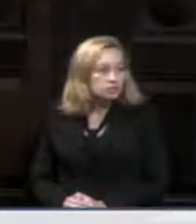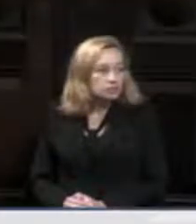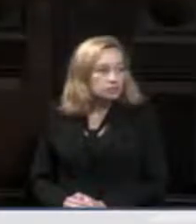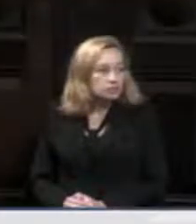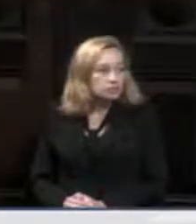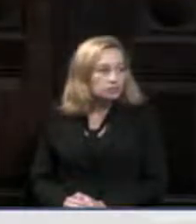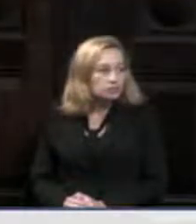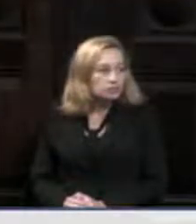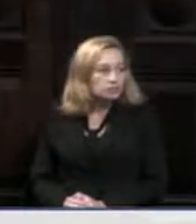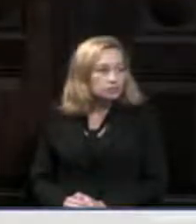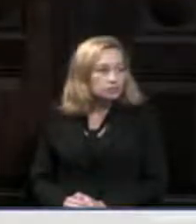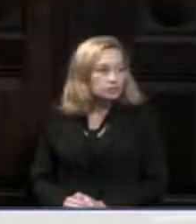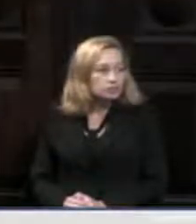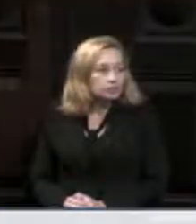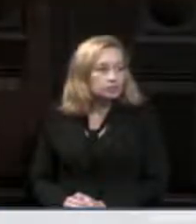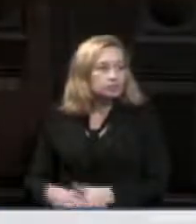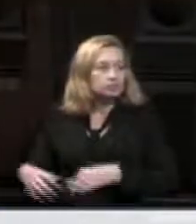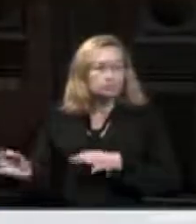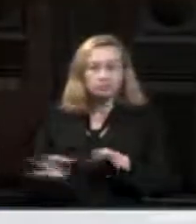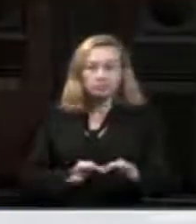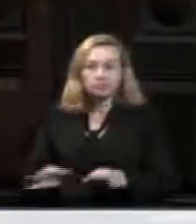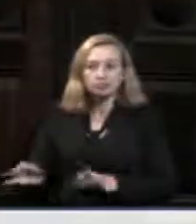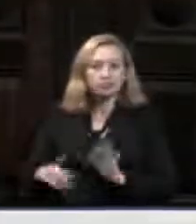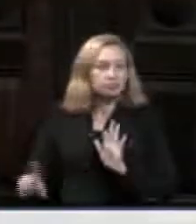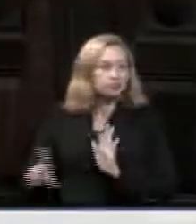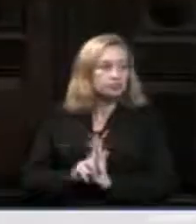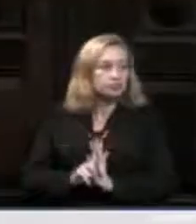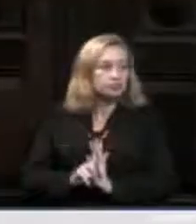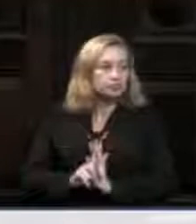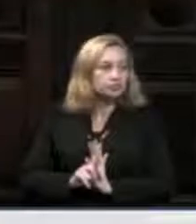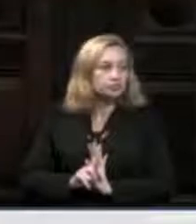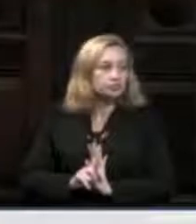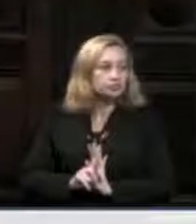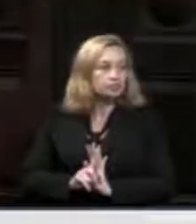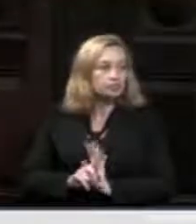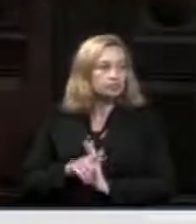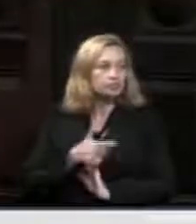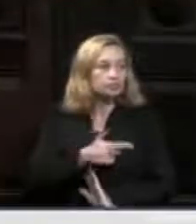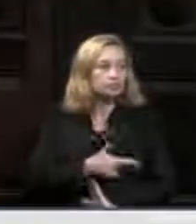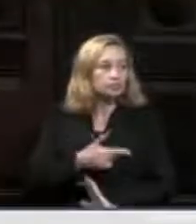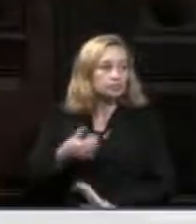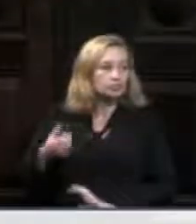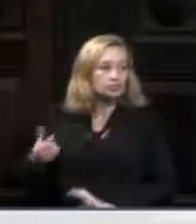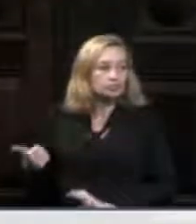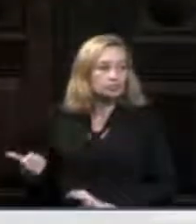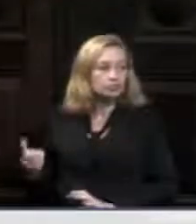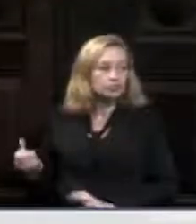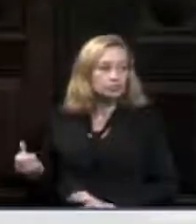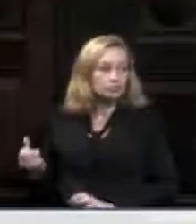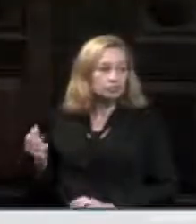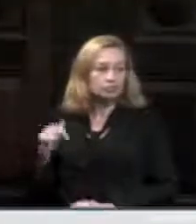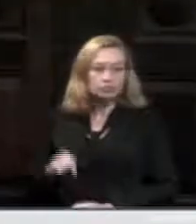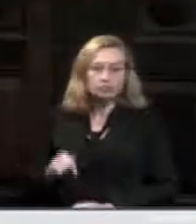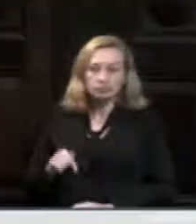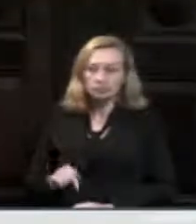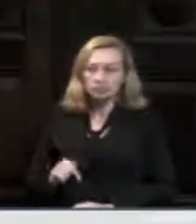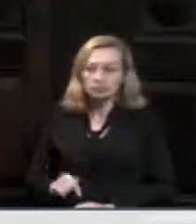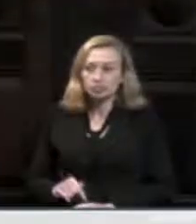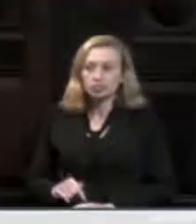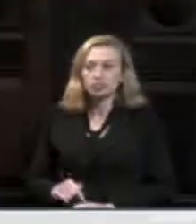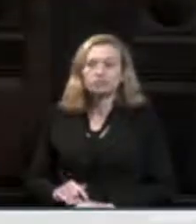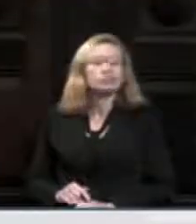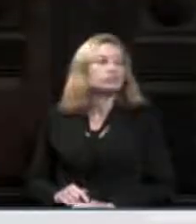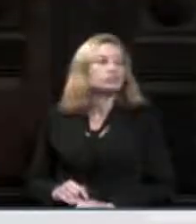inspirados no TAC, o projeto de lei que tramita desde 2016 nesta casa e que foi objeto de